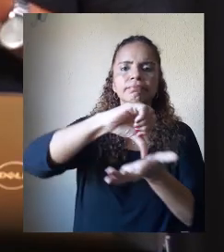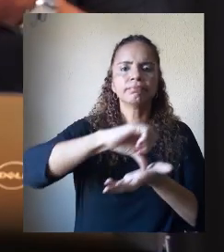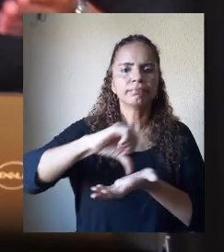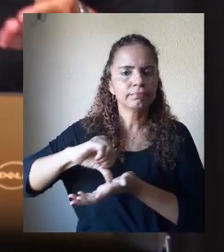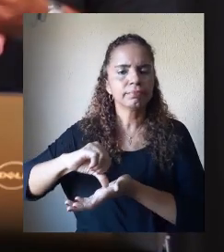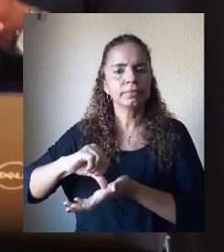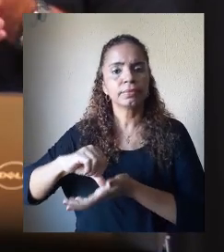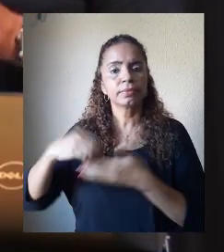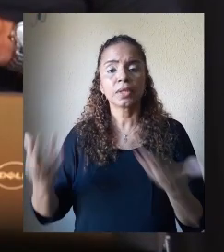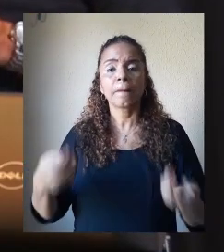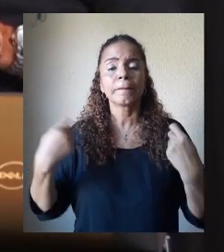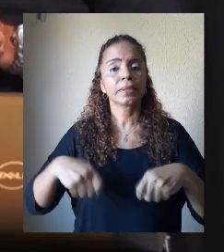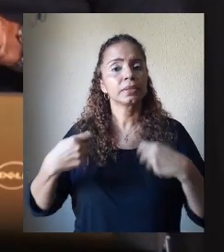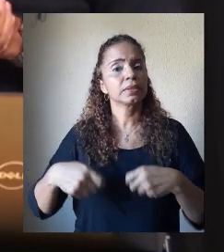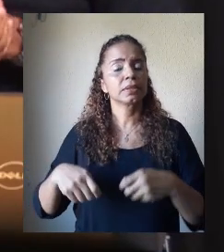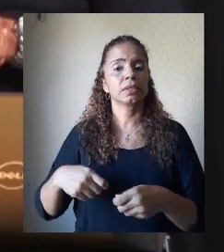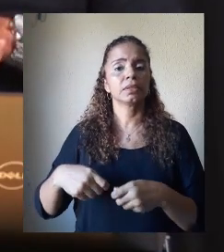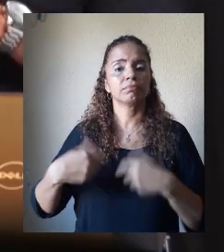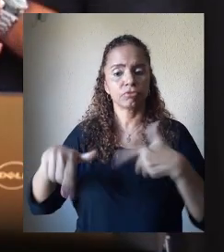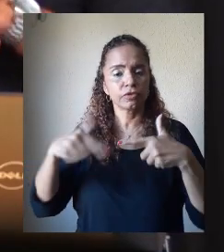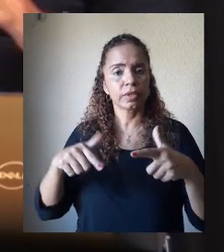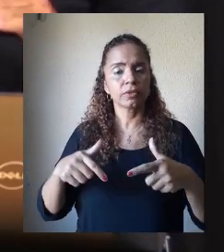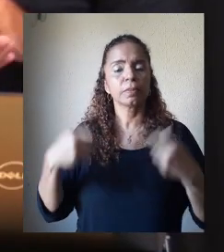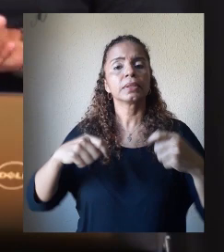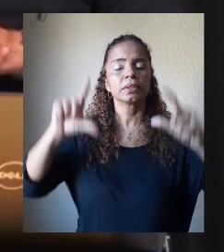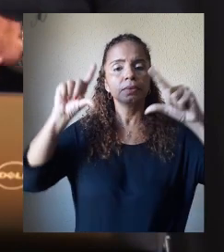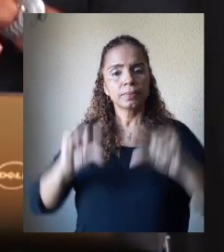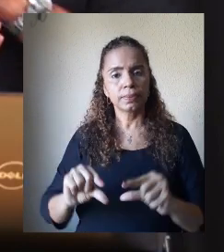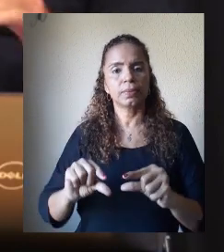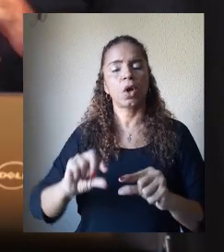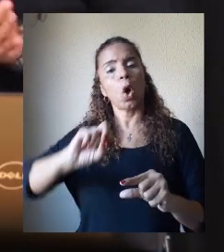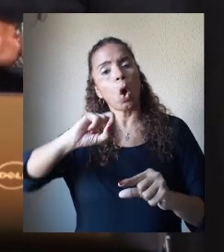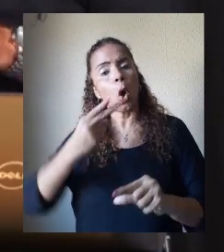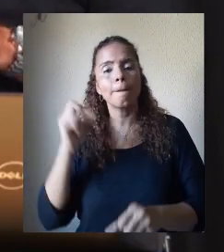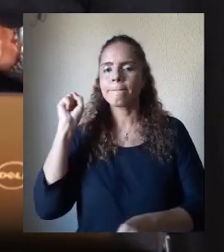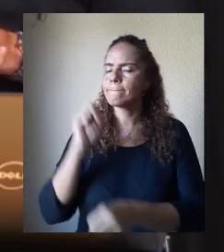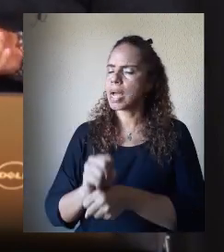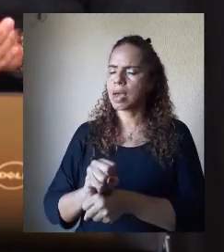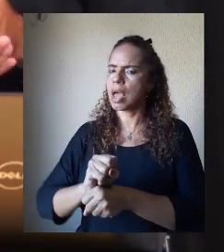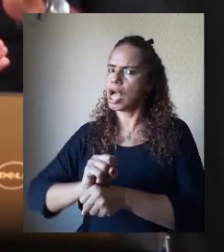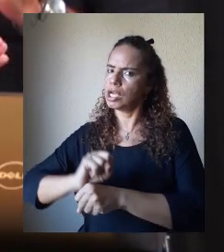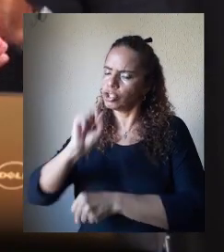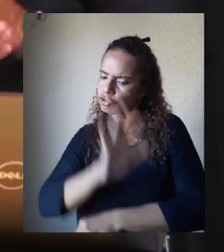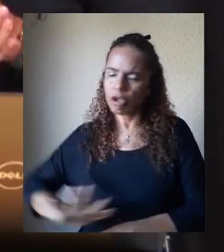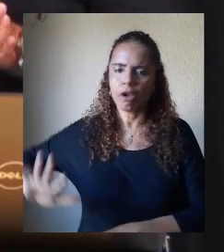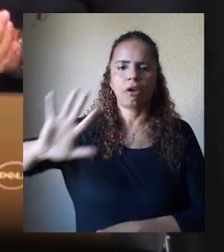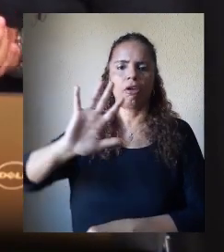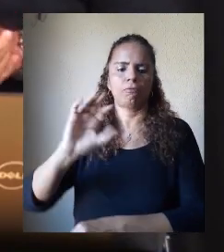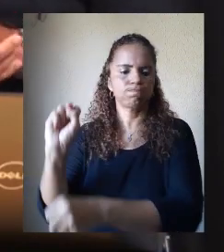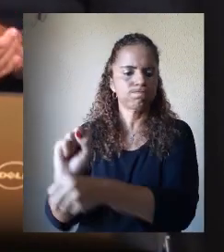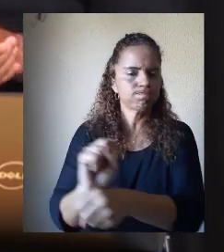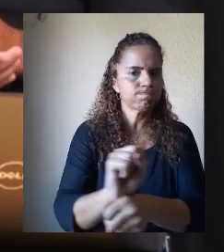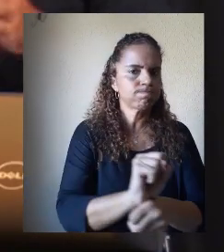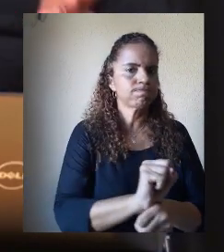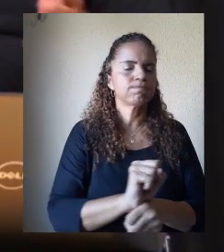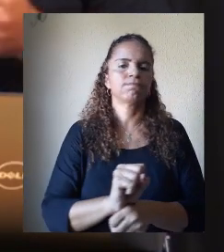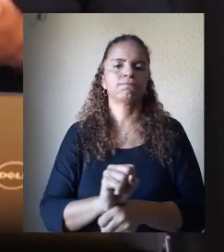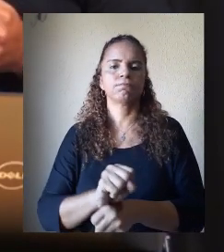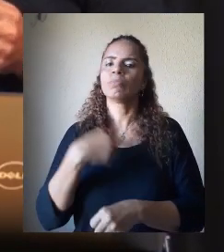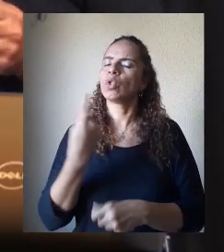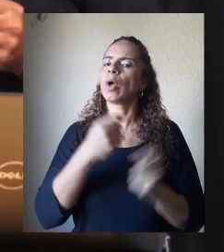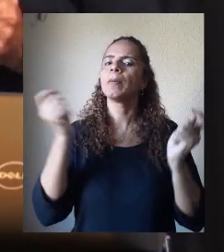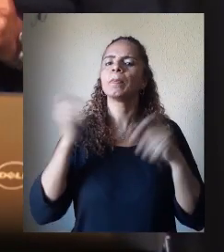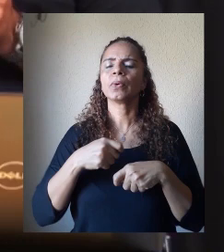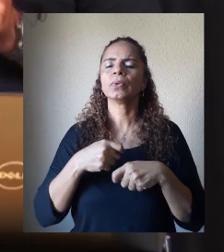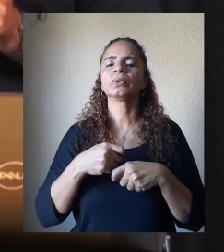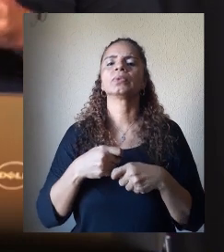que as atividades elas têm que ser reduzidas ao máximo, ou até mesmo paradas, assim, onde puder acontecer isso, para que a gente